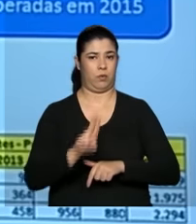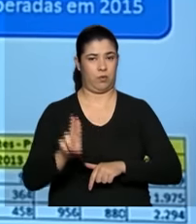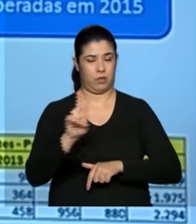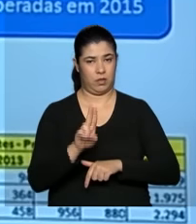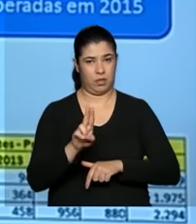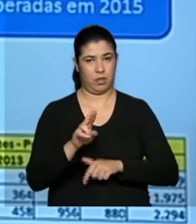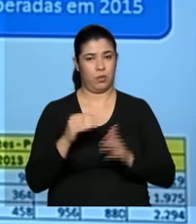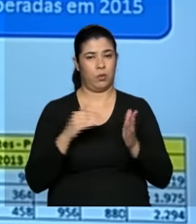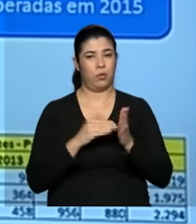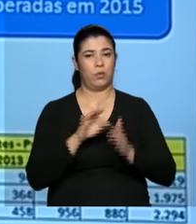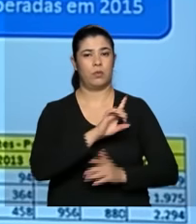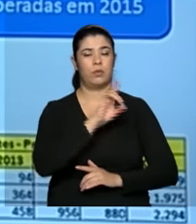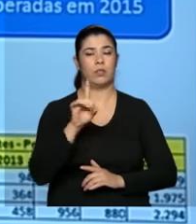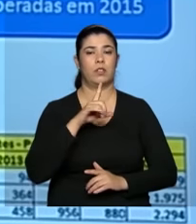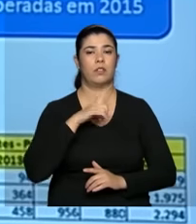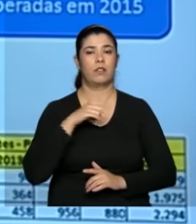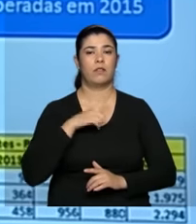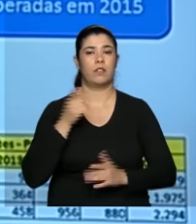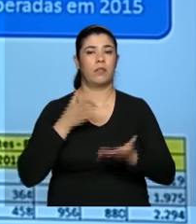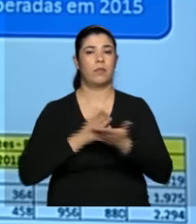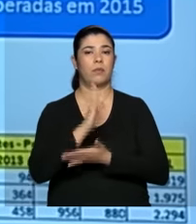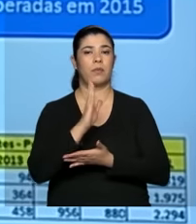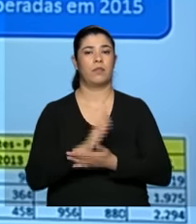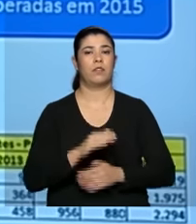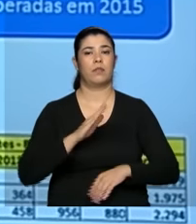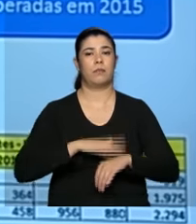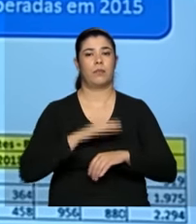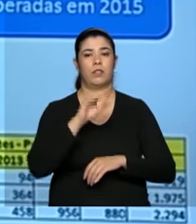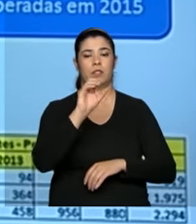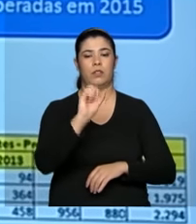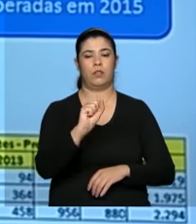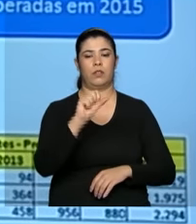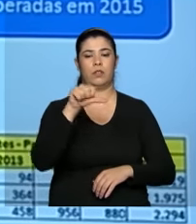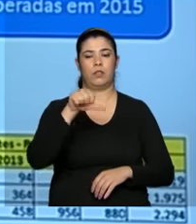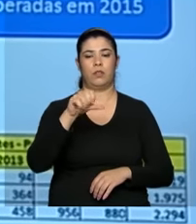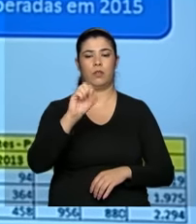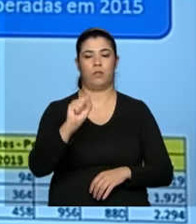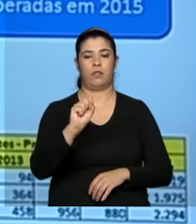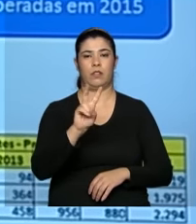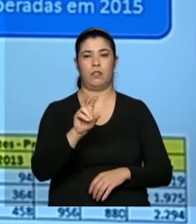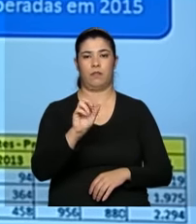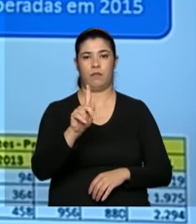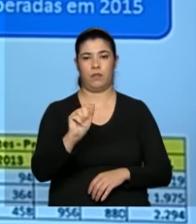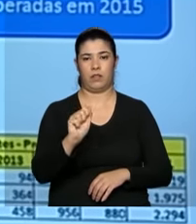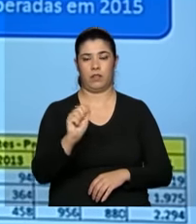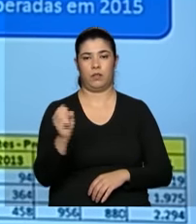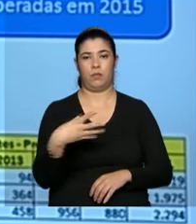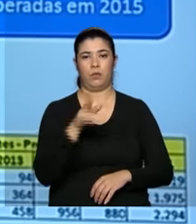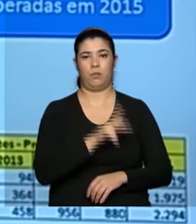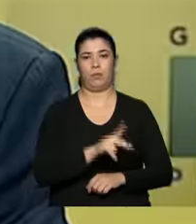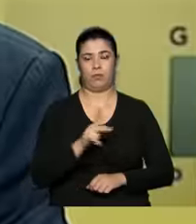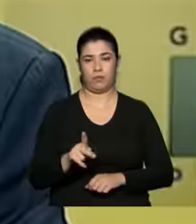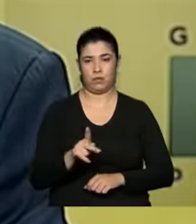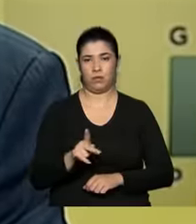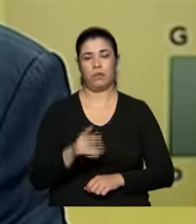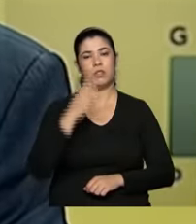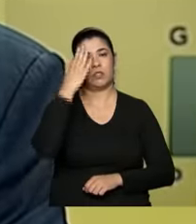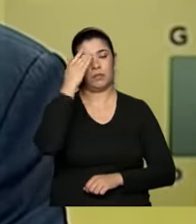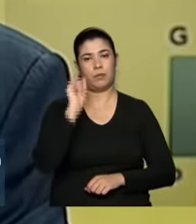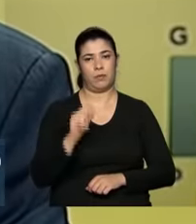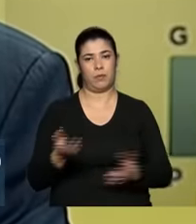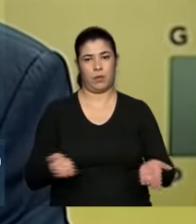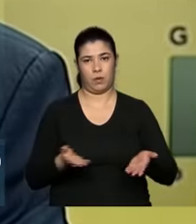esses últimos dias foram liberadas mais 880 vagas docentes. Ou seja, no momento de dificuldades